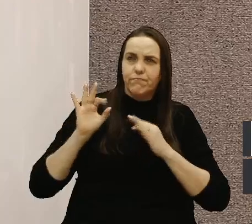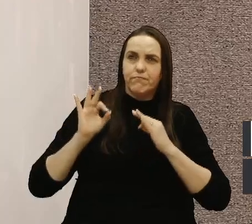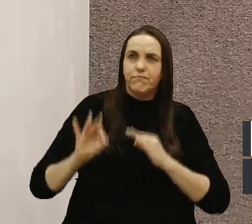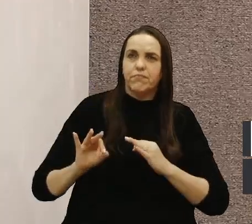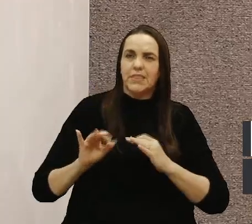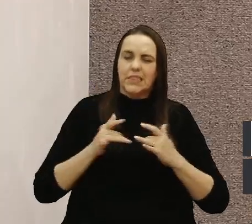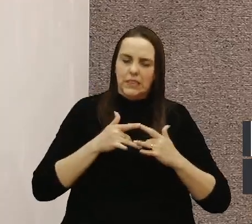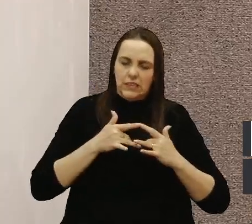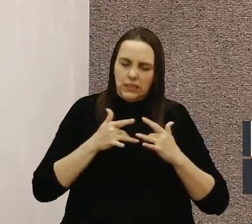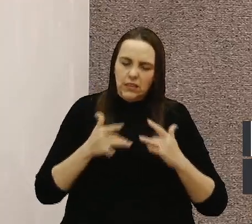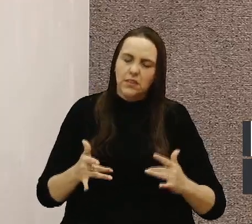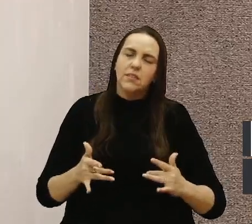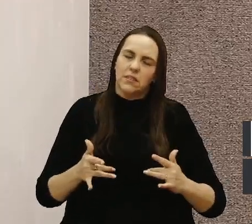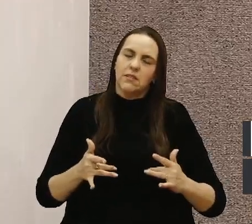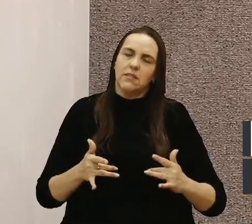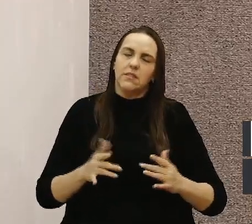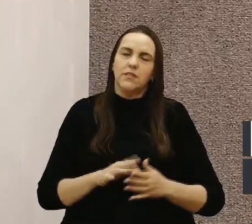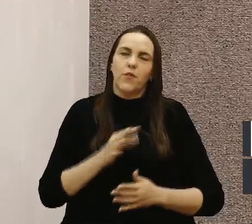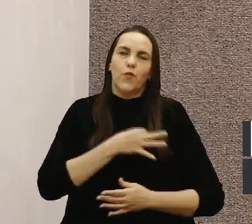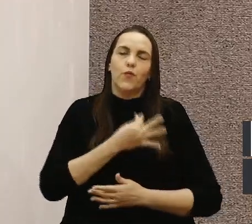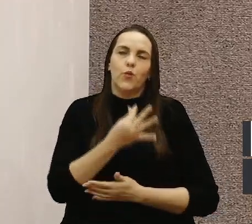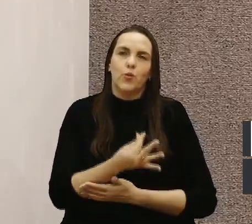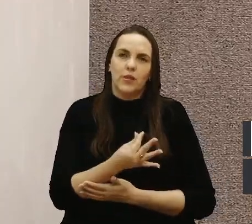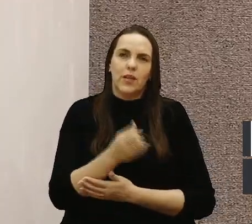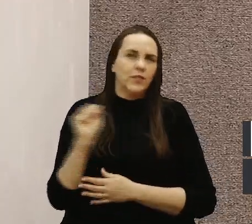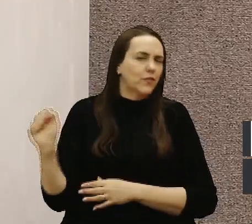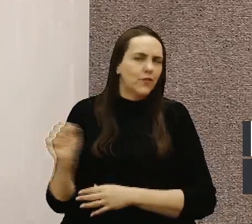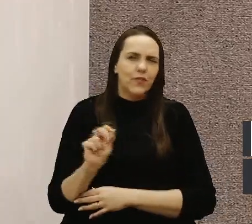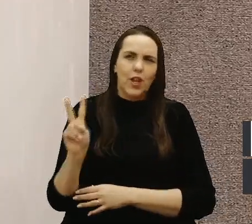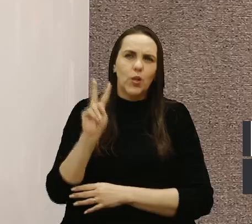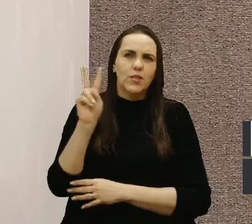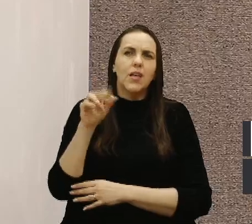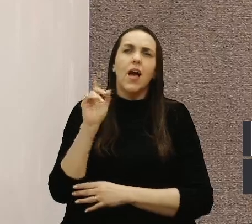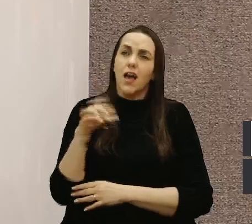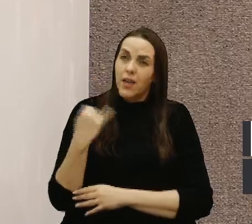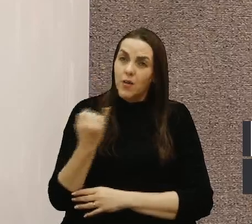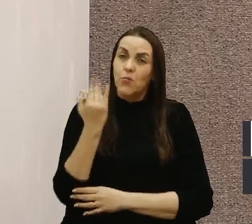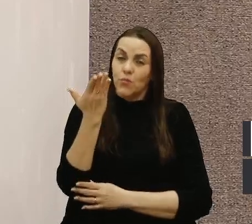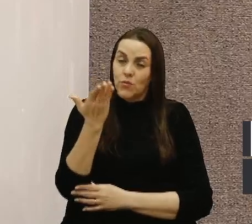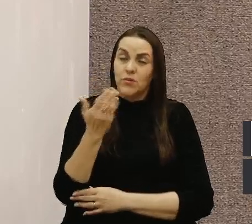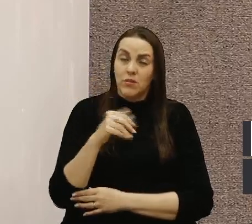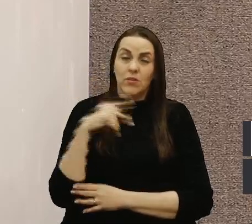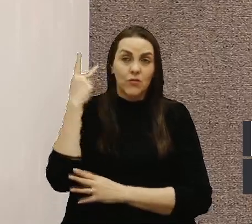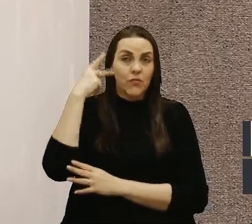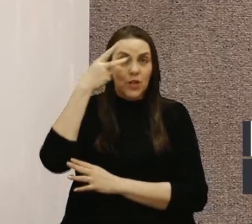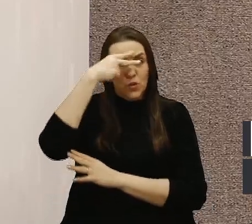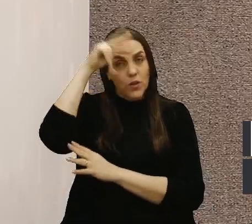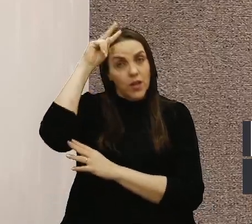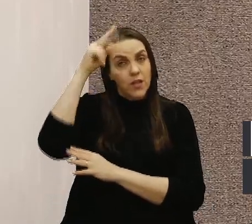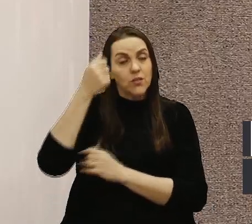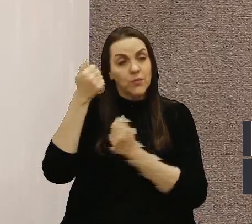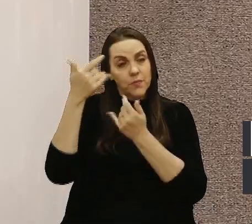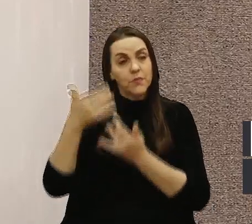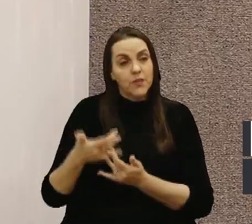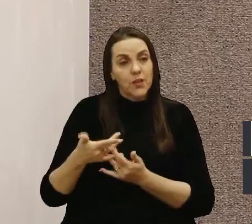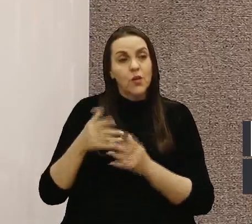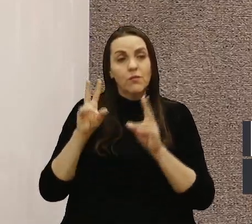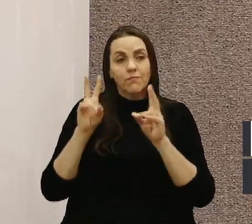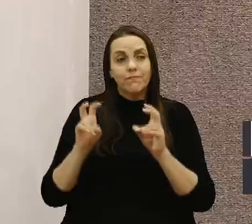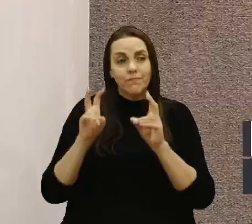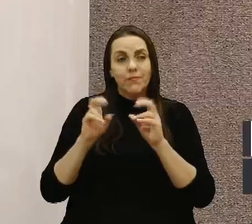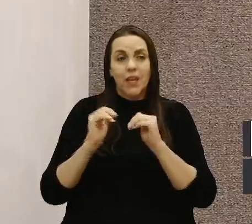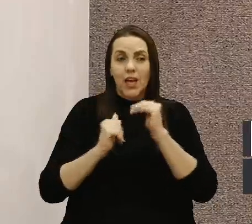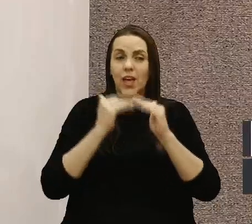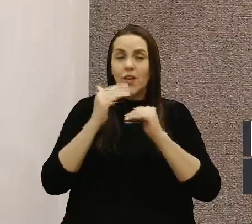desprendimento pessoal, essa doação voluntária e valorizar isso, né? É importante o passo que o vereador Edson falou sobre depois evoluirmos